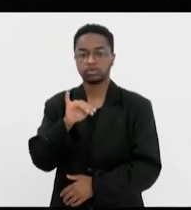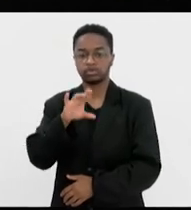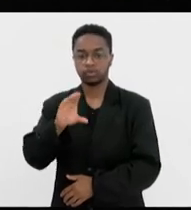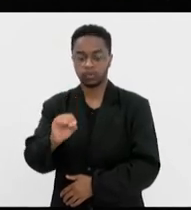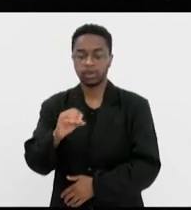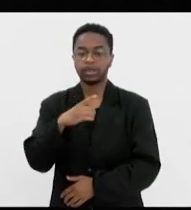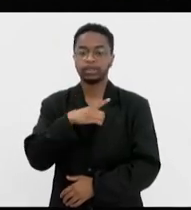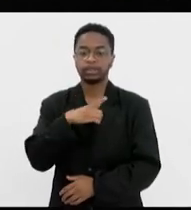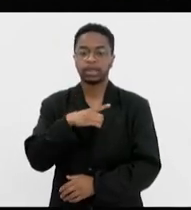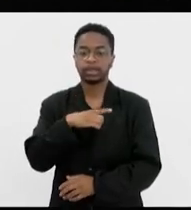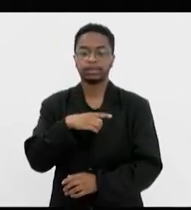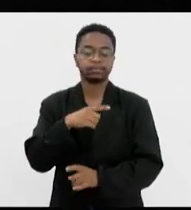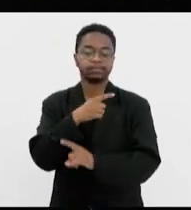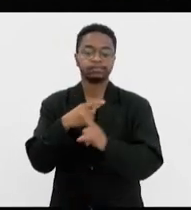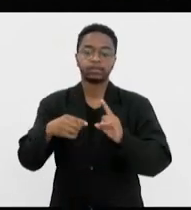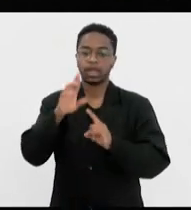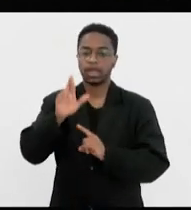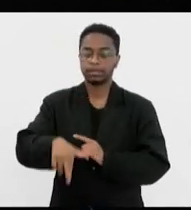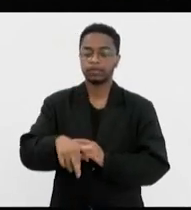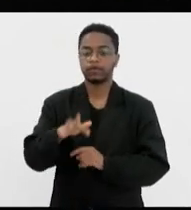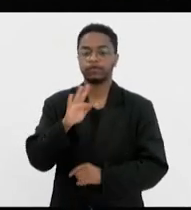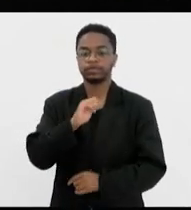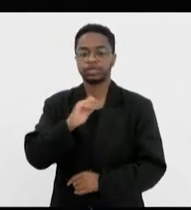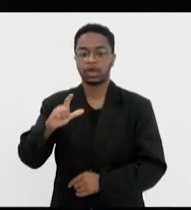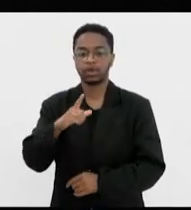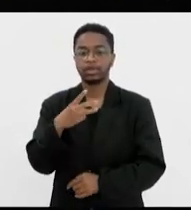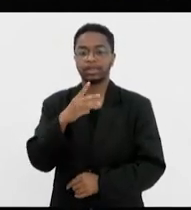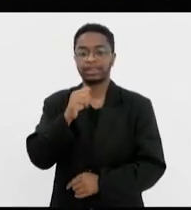uma renúncia fiscal de